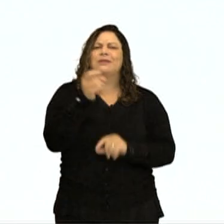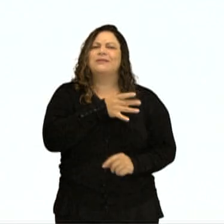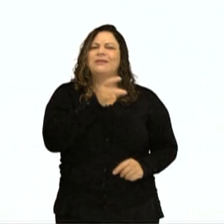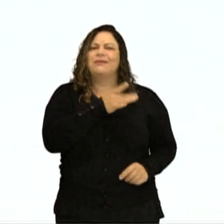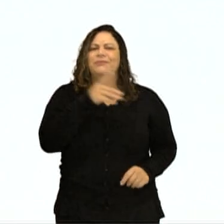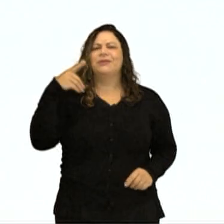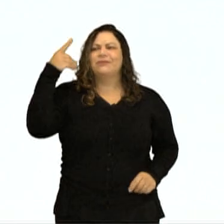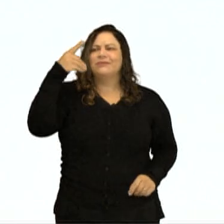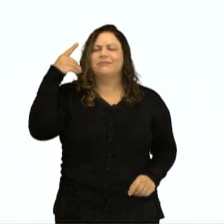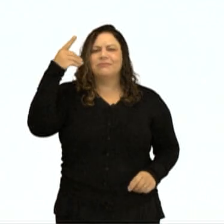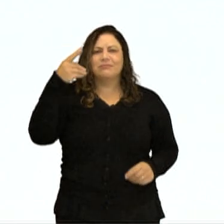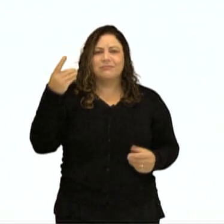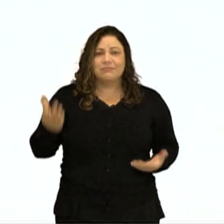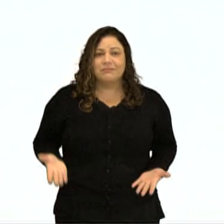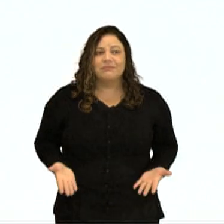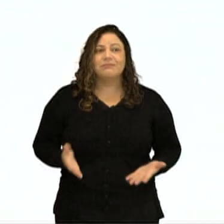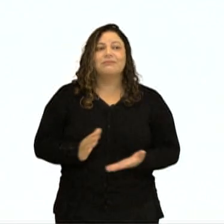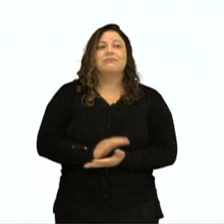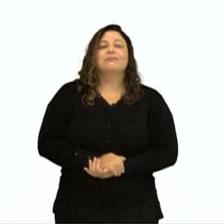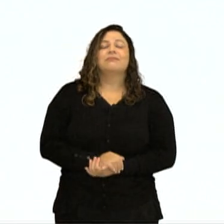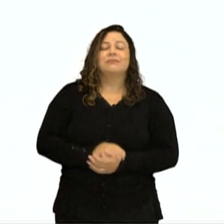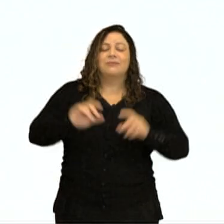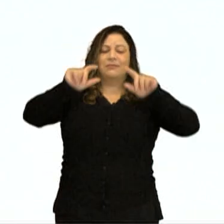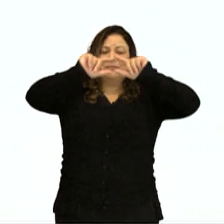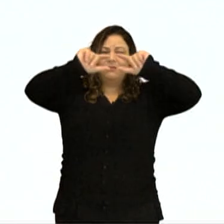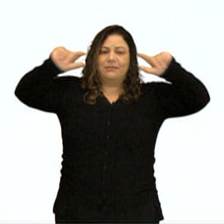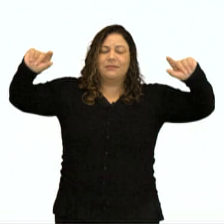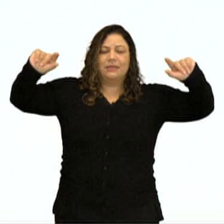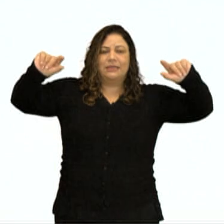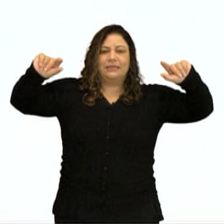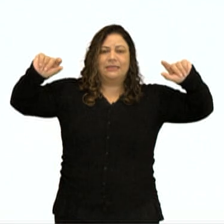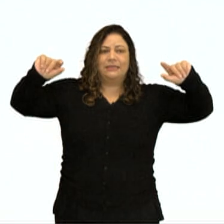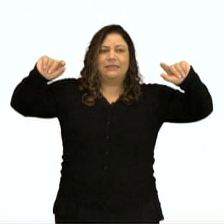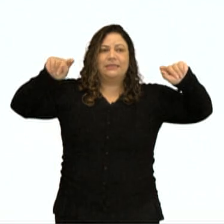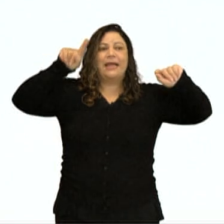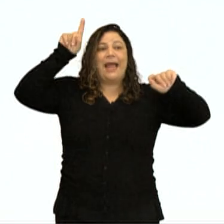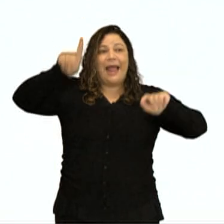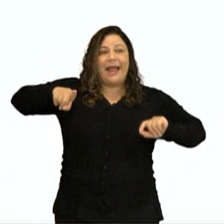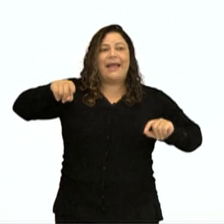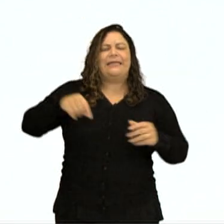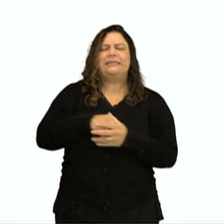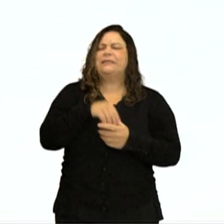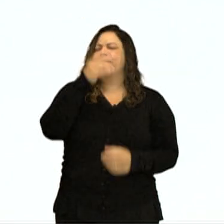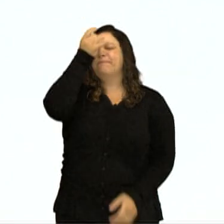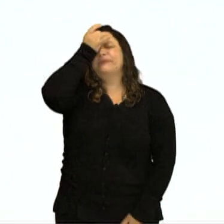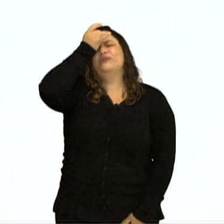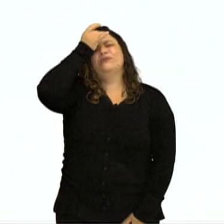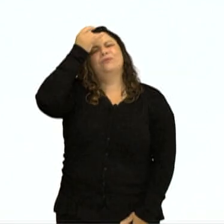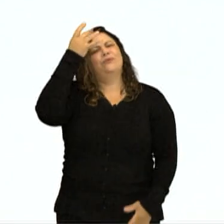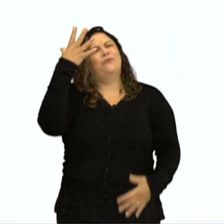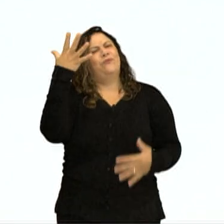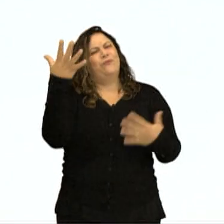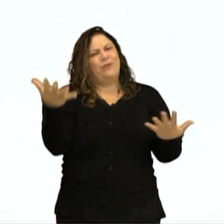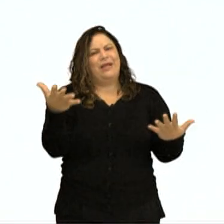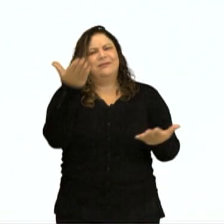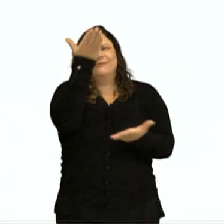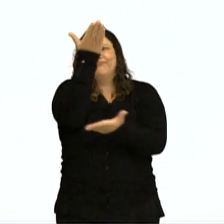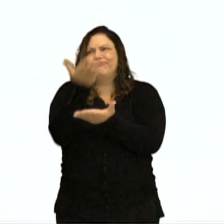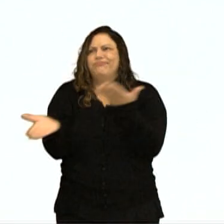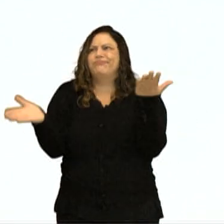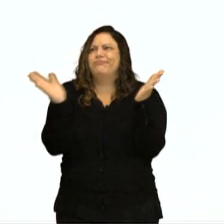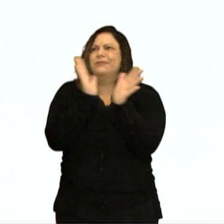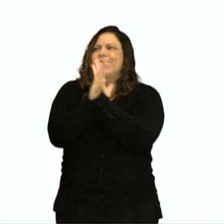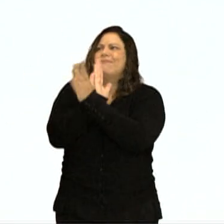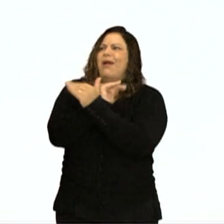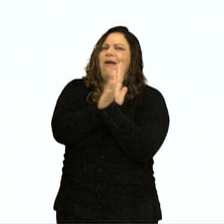deputado? Então, referente a essa parte em destaque, ele que tão facilmente caía nelas e era